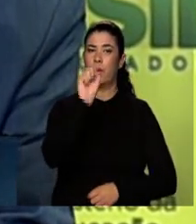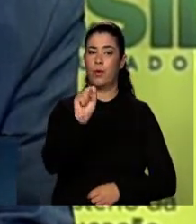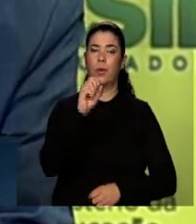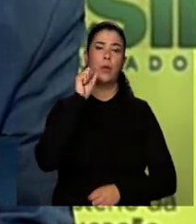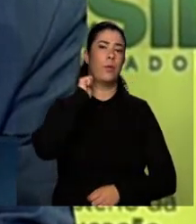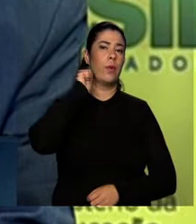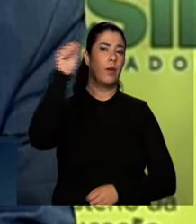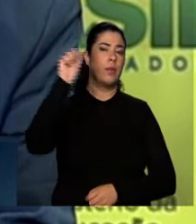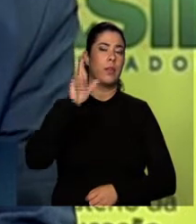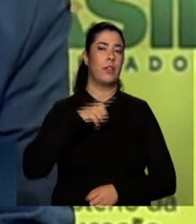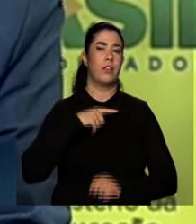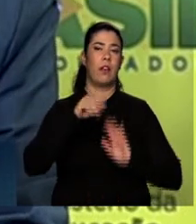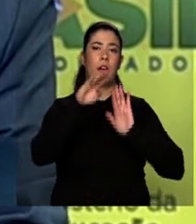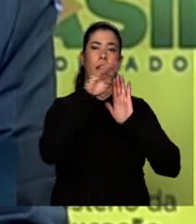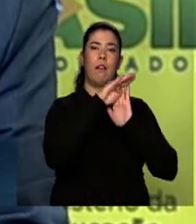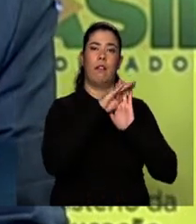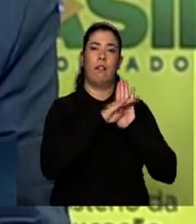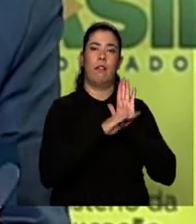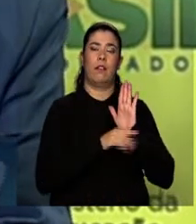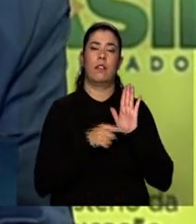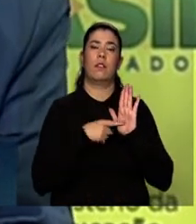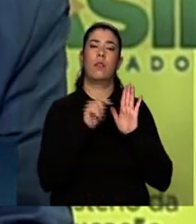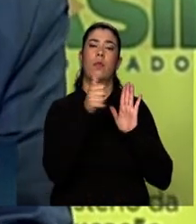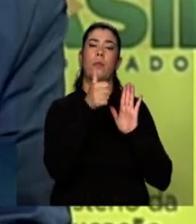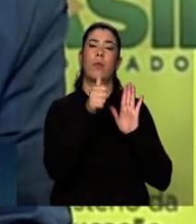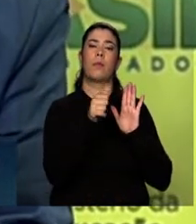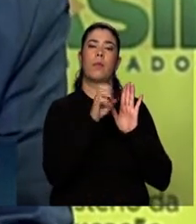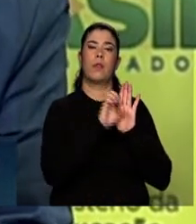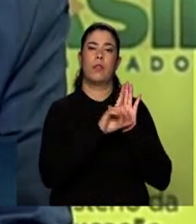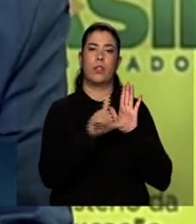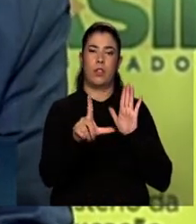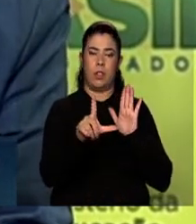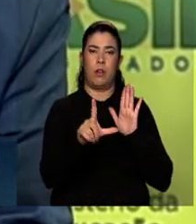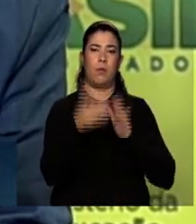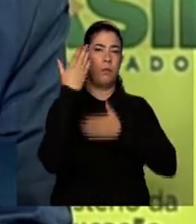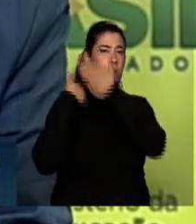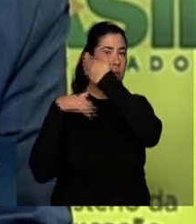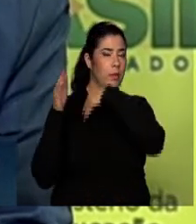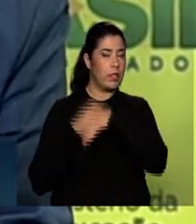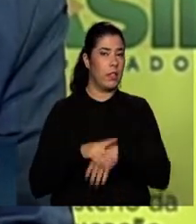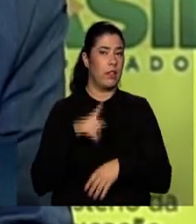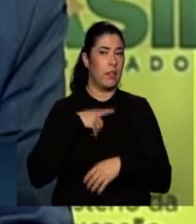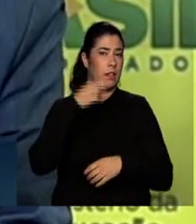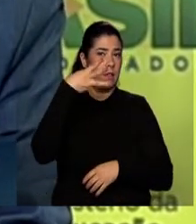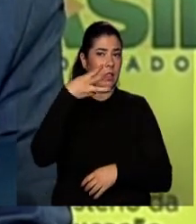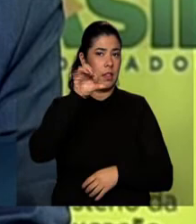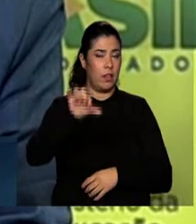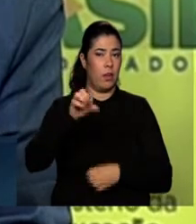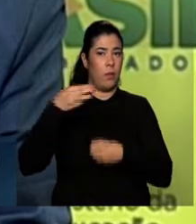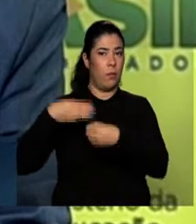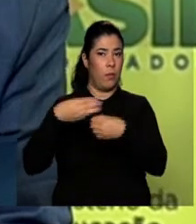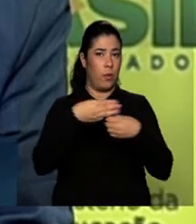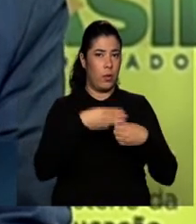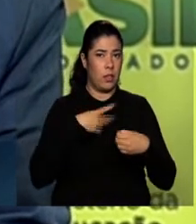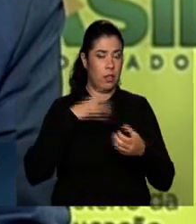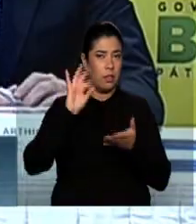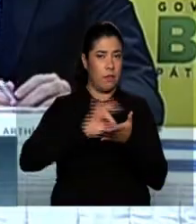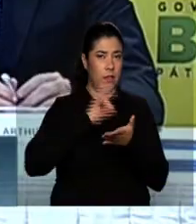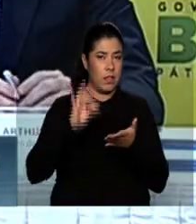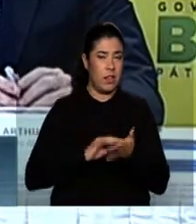já a classificação daquele primeiro edital nosso, dos 39 municípios, onde nós tivemos mais de 230